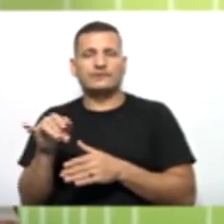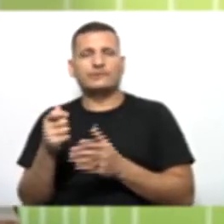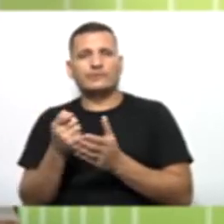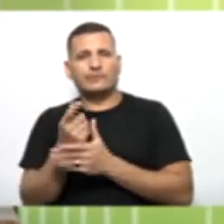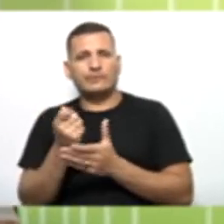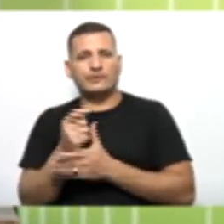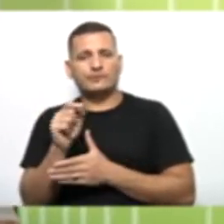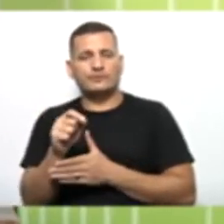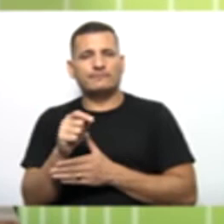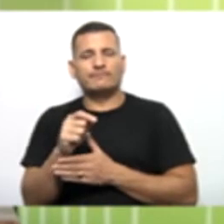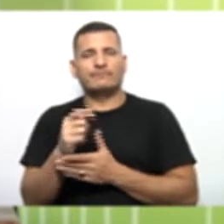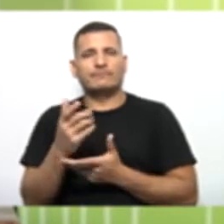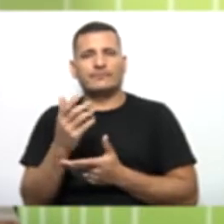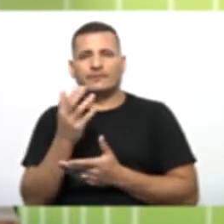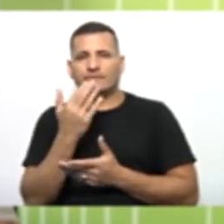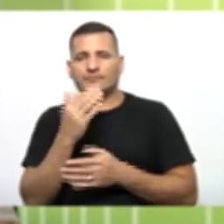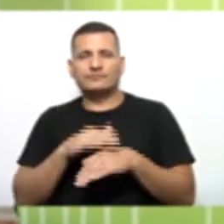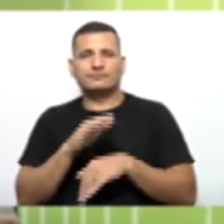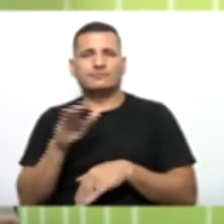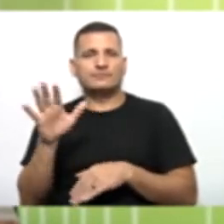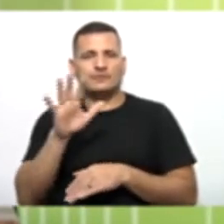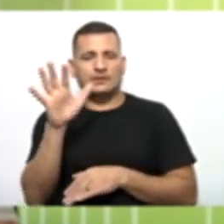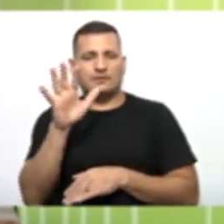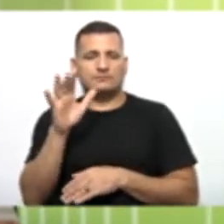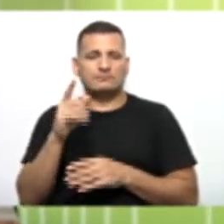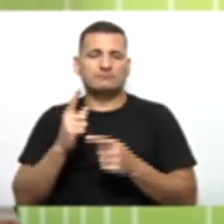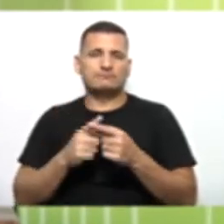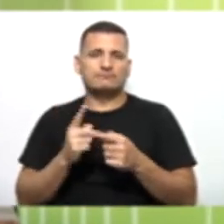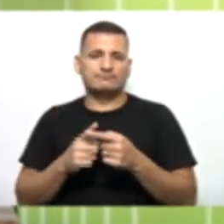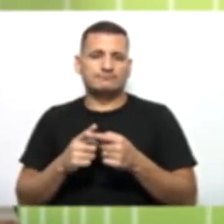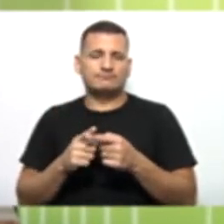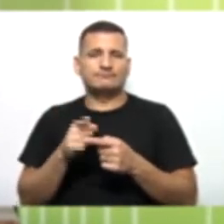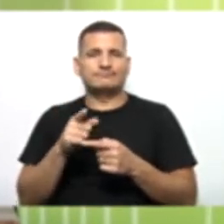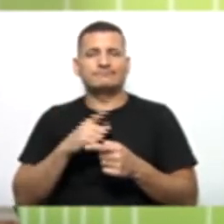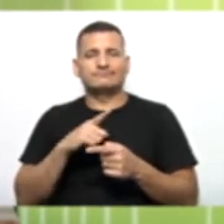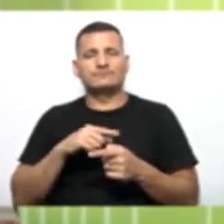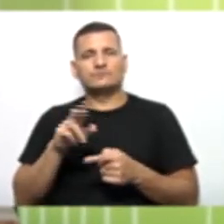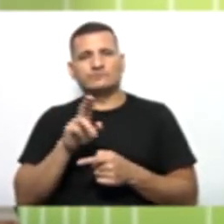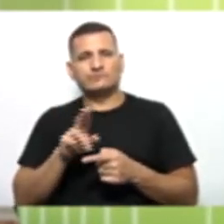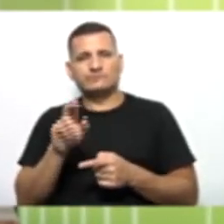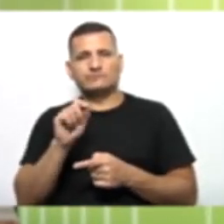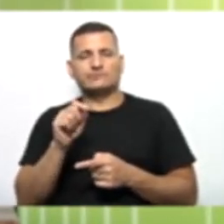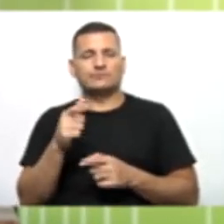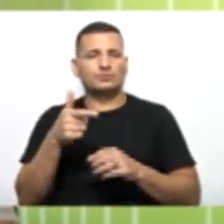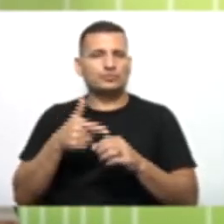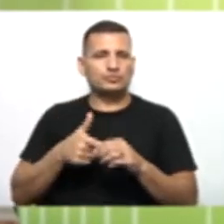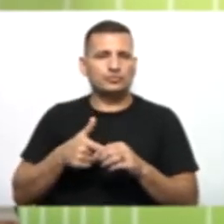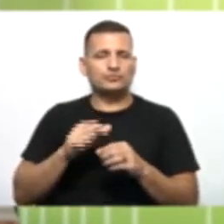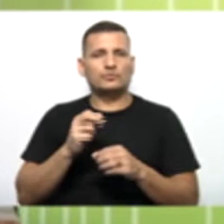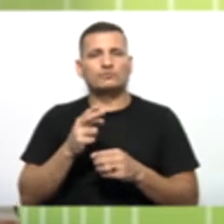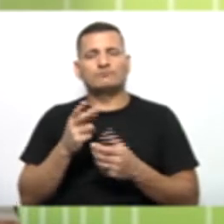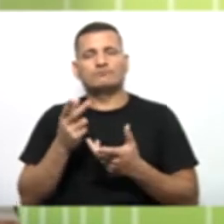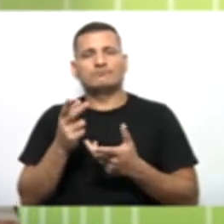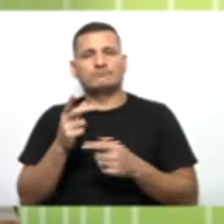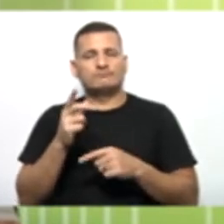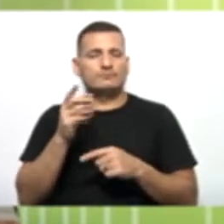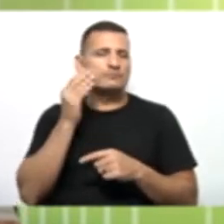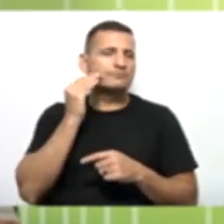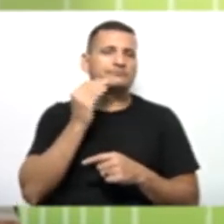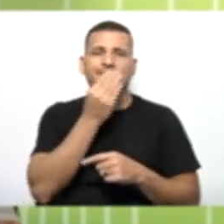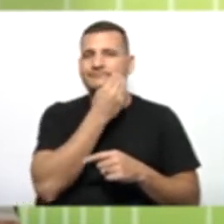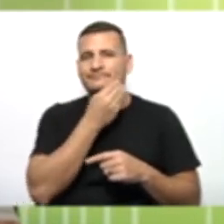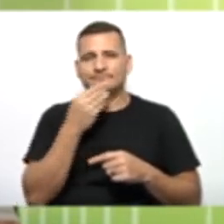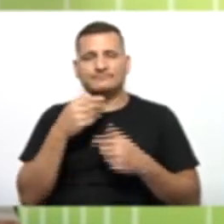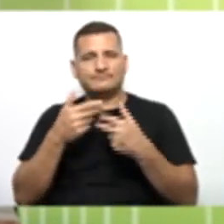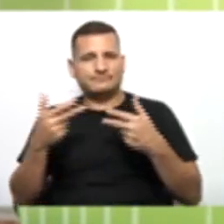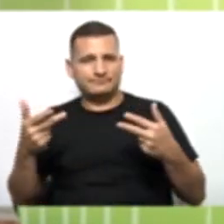cada dia alimentos mais caros, porque parte desses alimentos estão sendo usados como combustíveis ou sendo utilizados como produtos de beleza, ou muitas